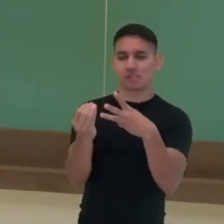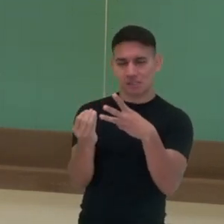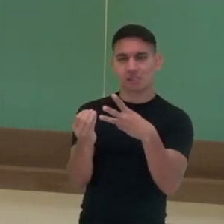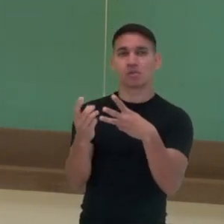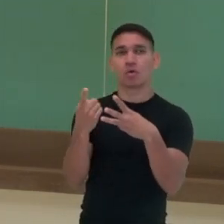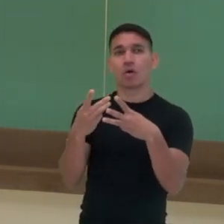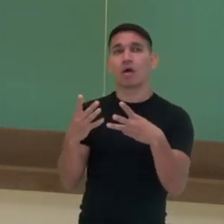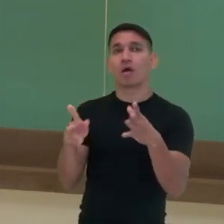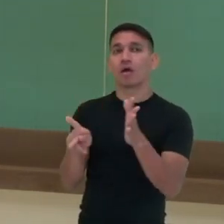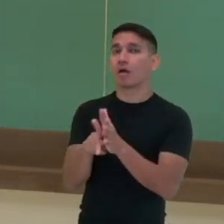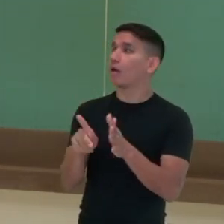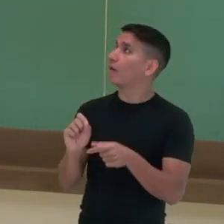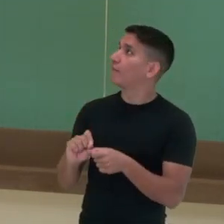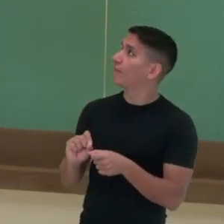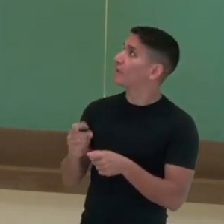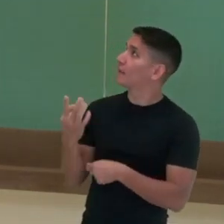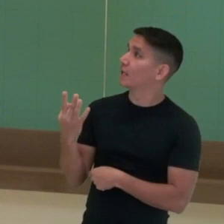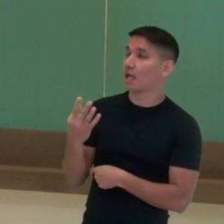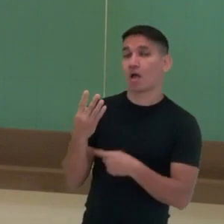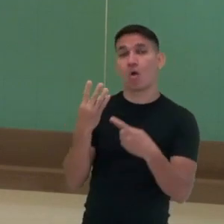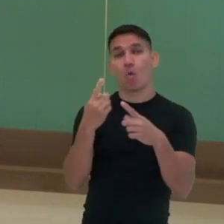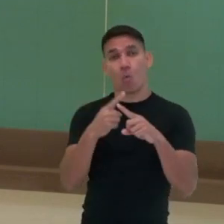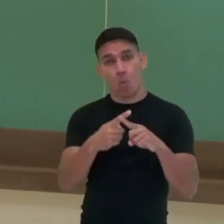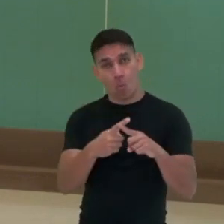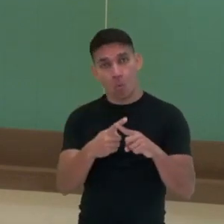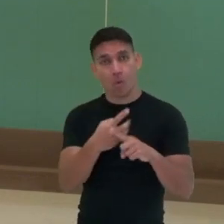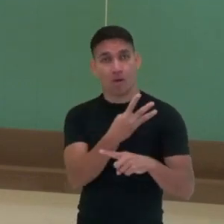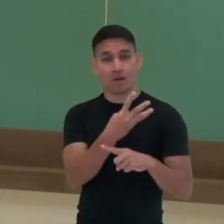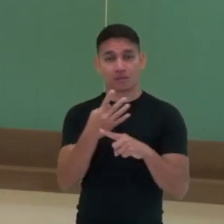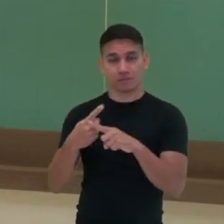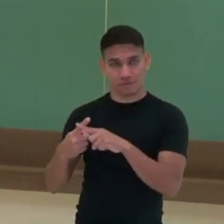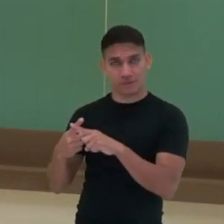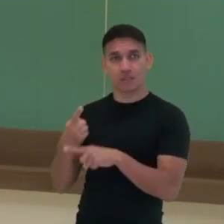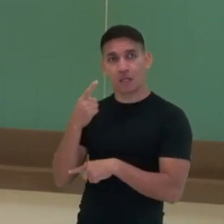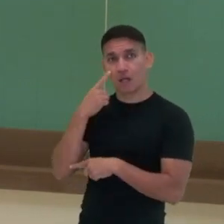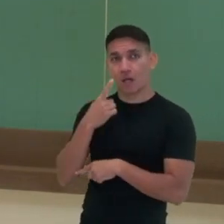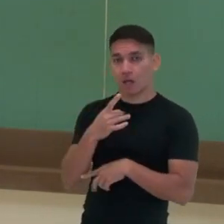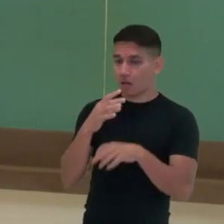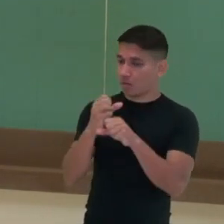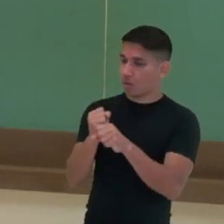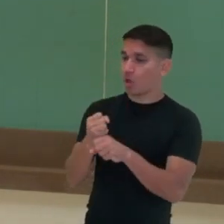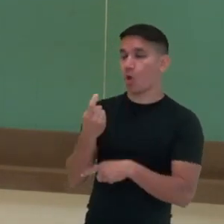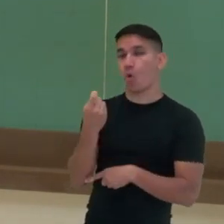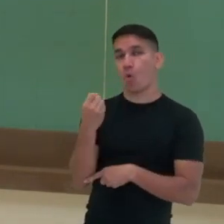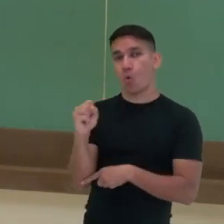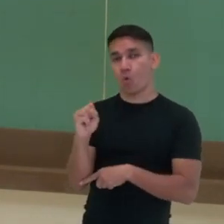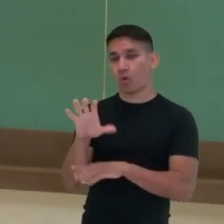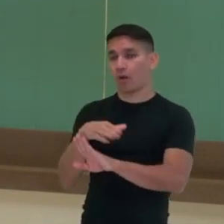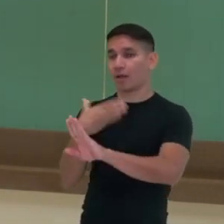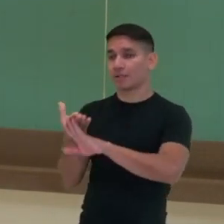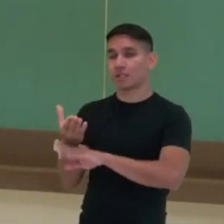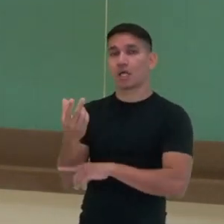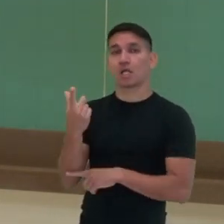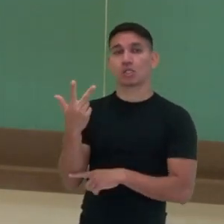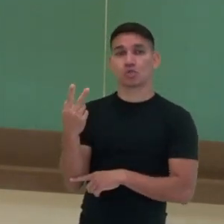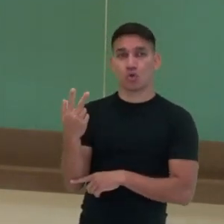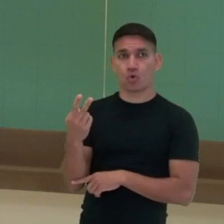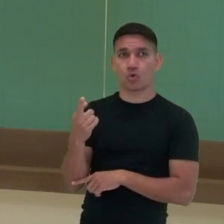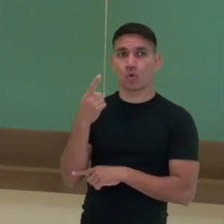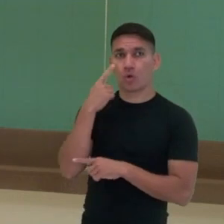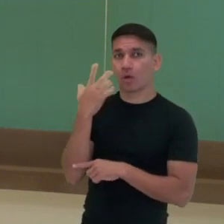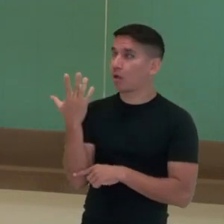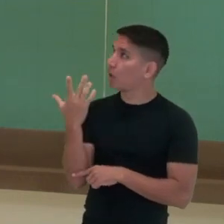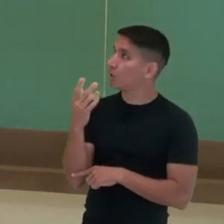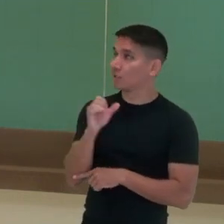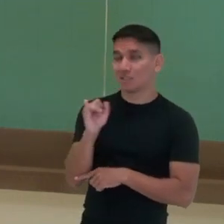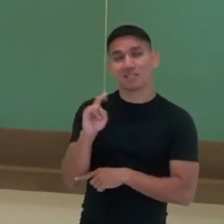que vai ser 4 vezes. Então, é essa angulação aqui, ó, de 8 ali até 12, né. Então, de novo, né, de 8 até 9,